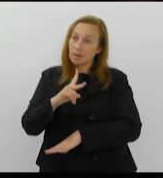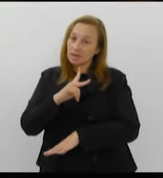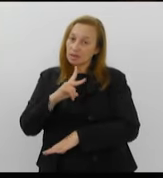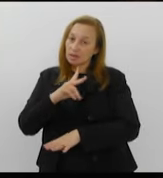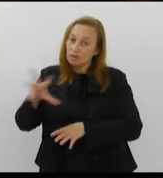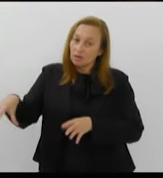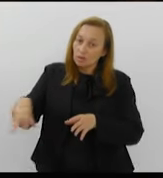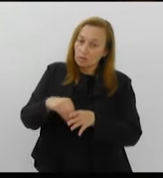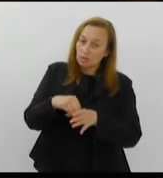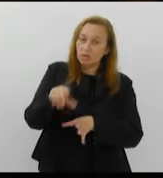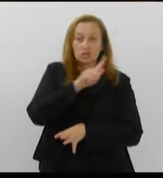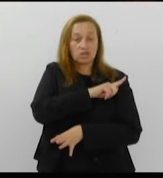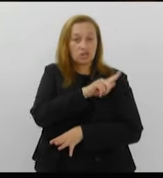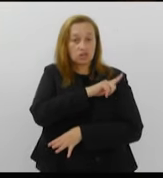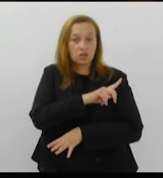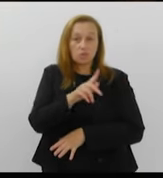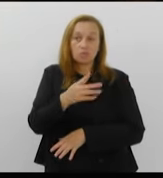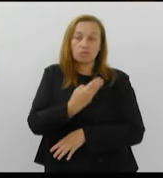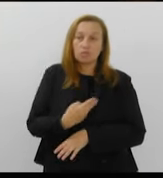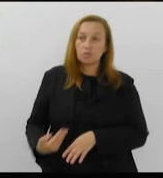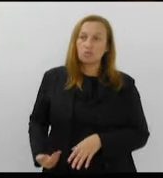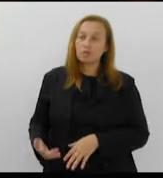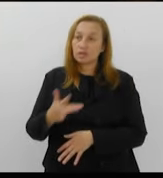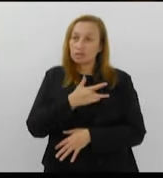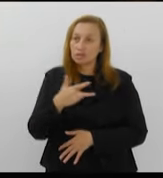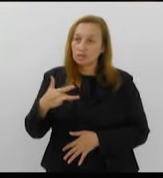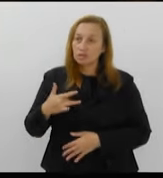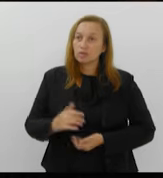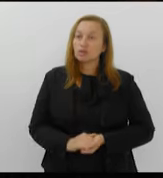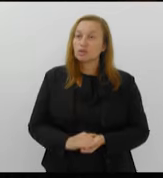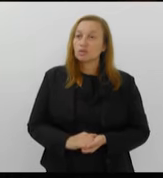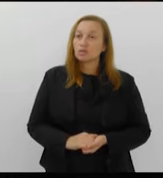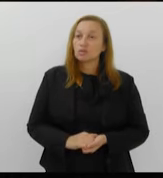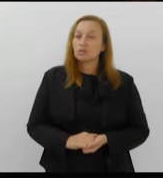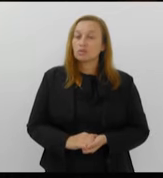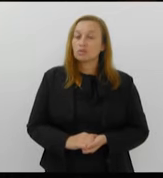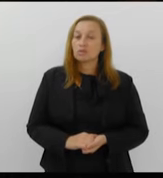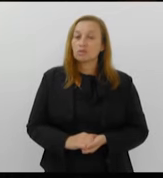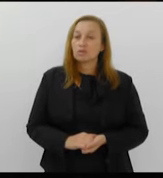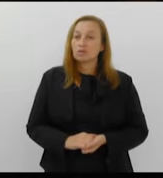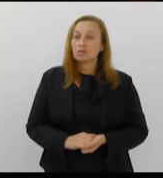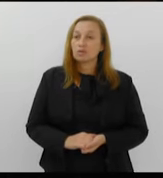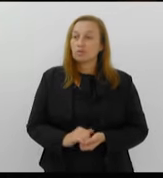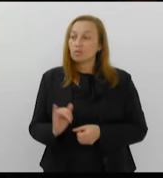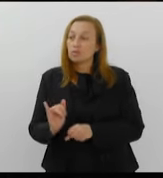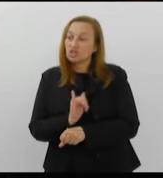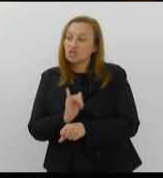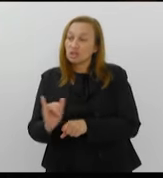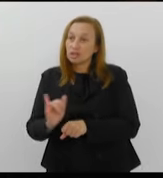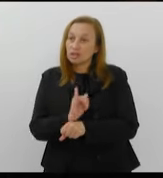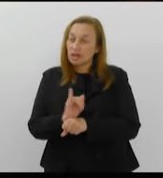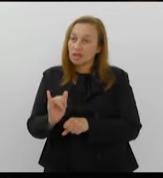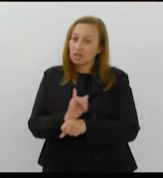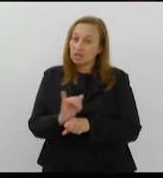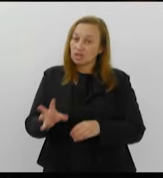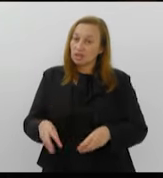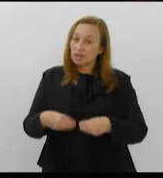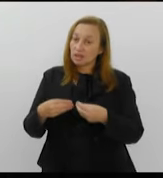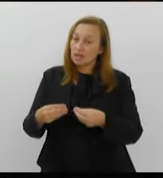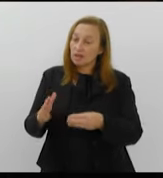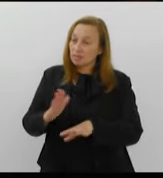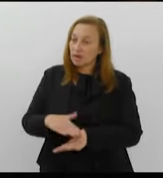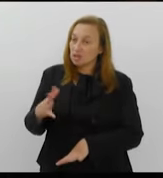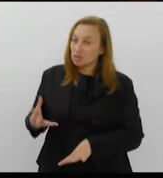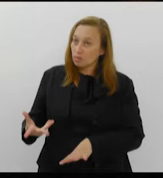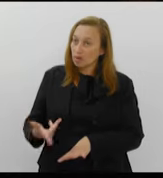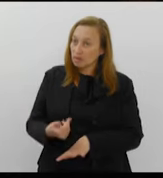inseridas na gestão pública da saúde com um discurso falacioso de que trariam mais